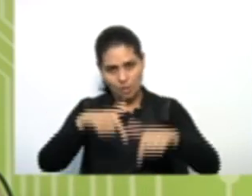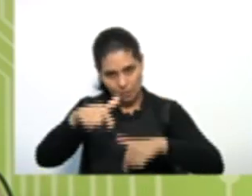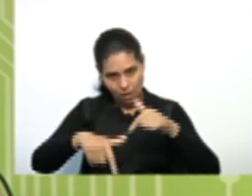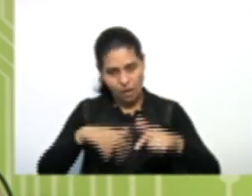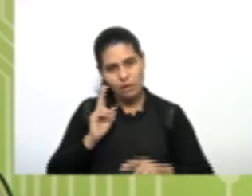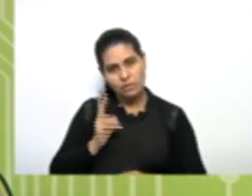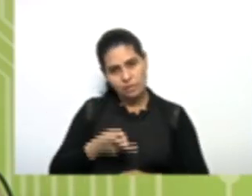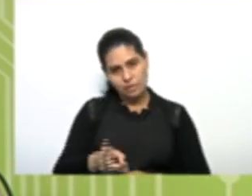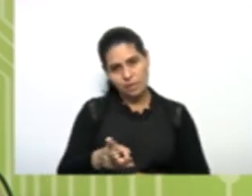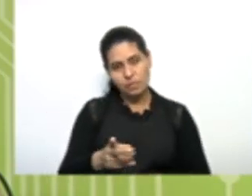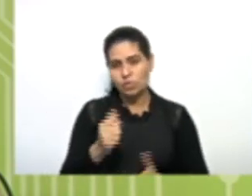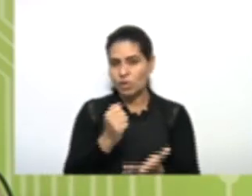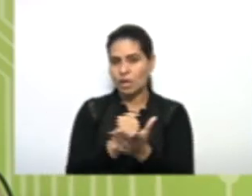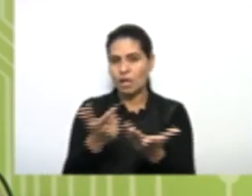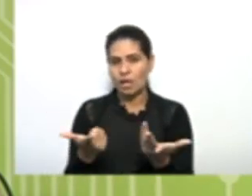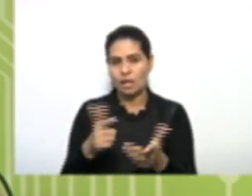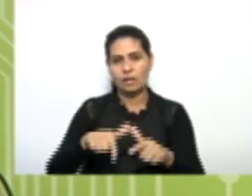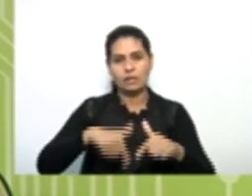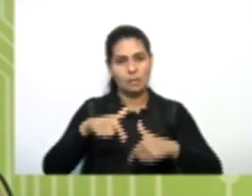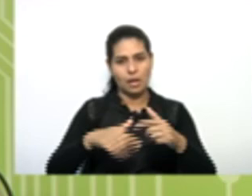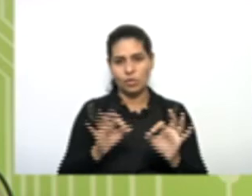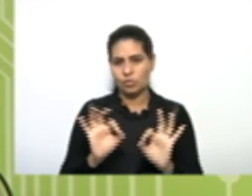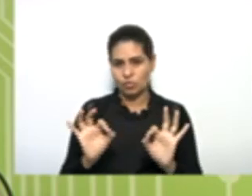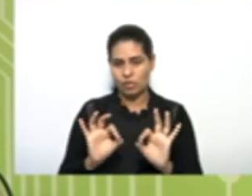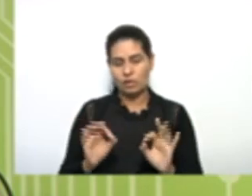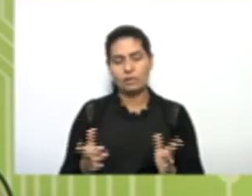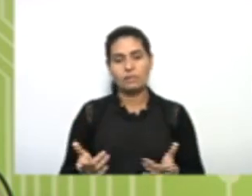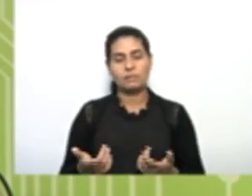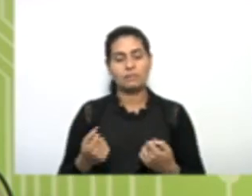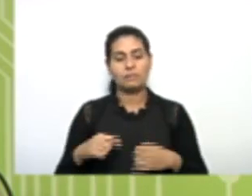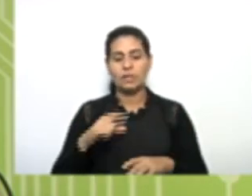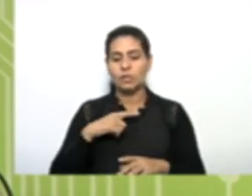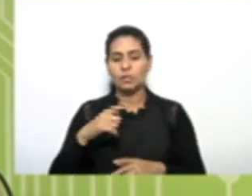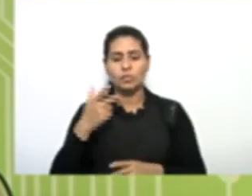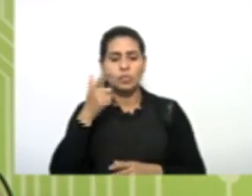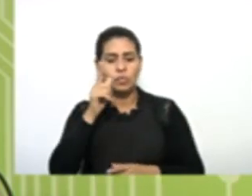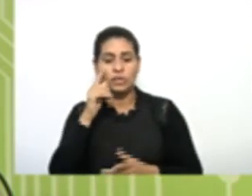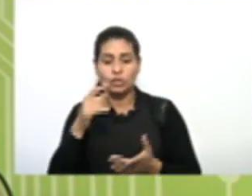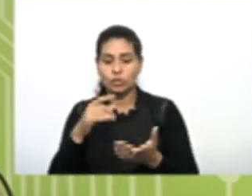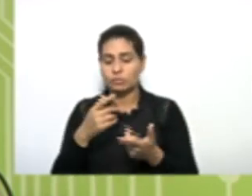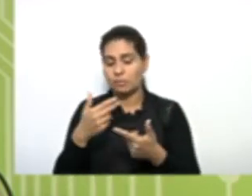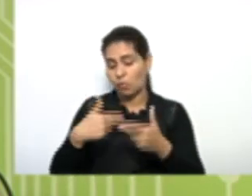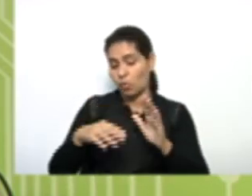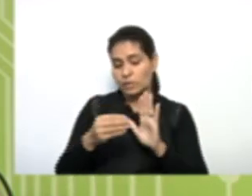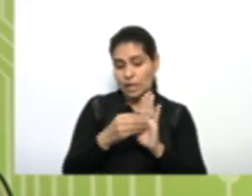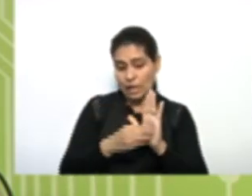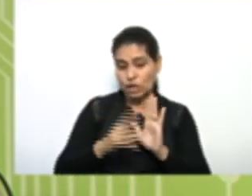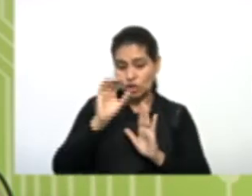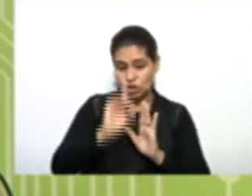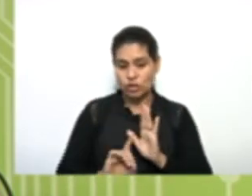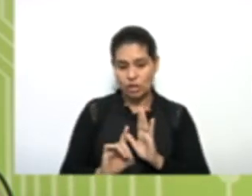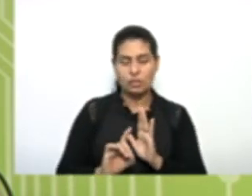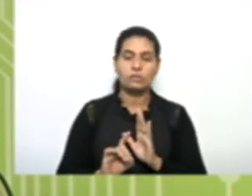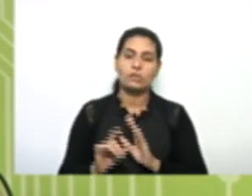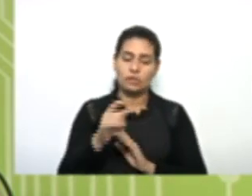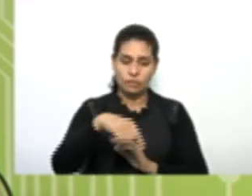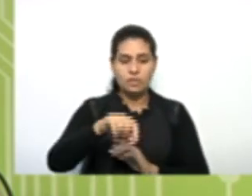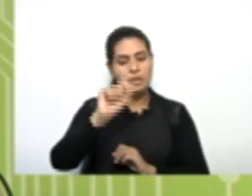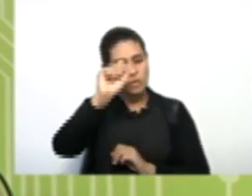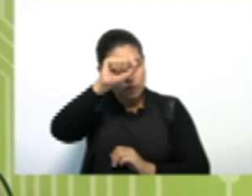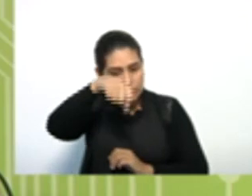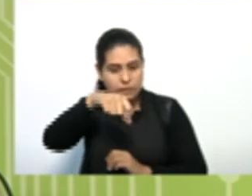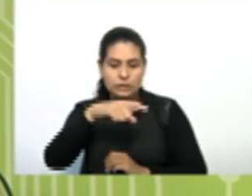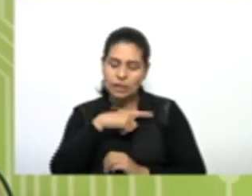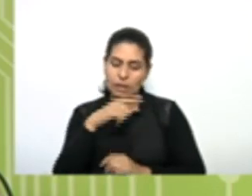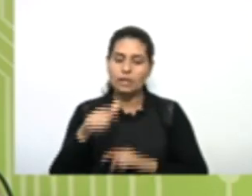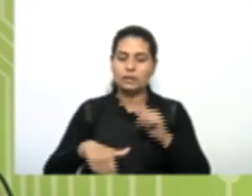empregado, você não tenha carteira assinada, carteira da CLT, não está recolhendo tributos, ainda assim a gente pode entender que você é sim